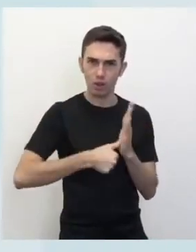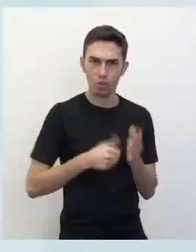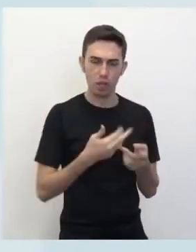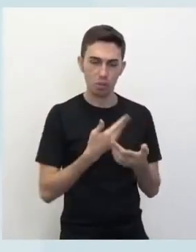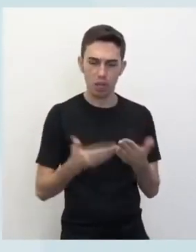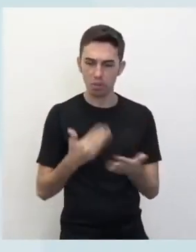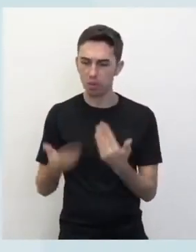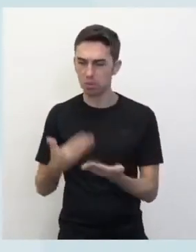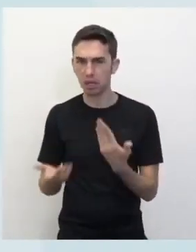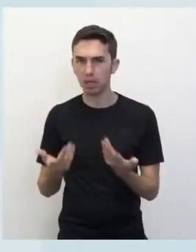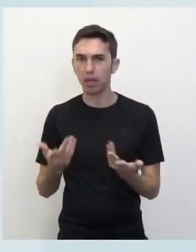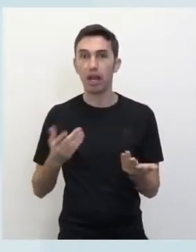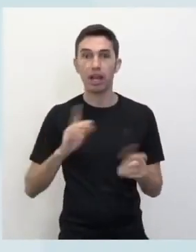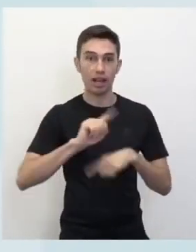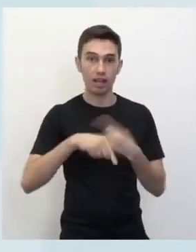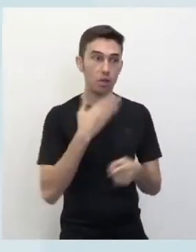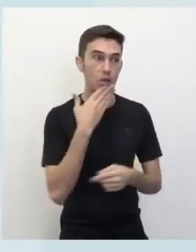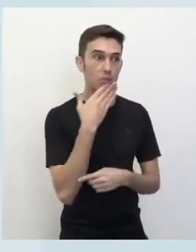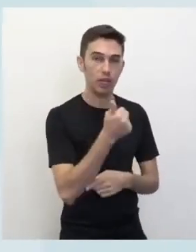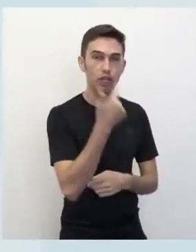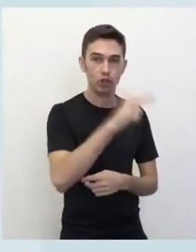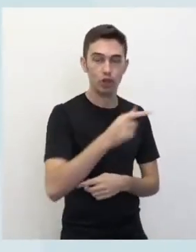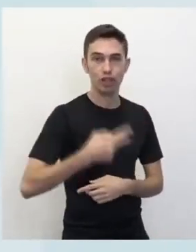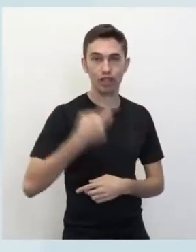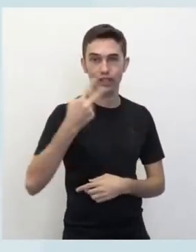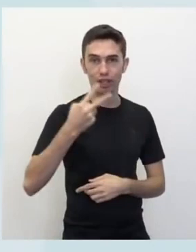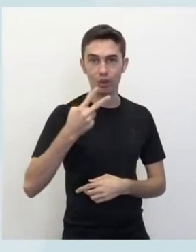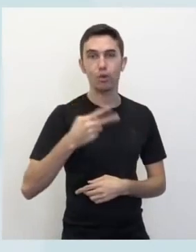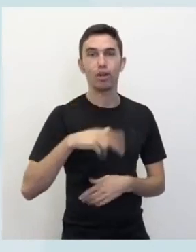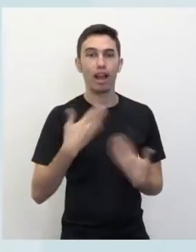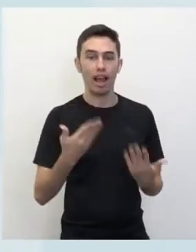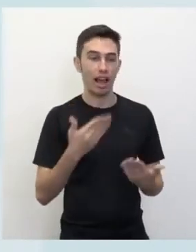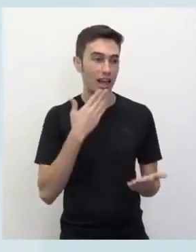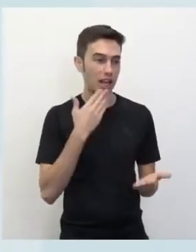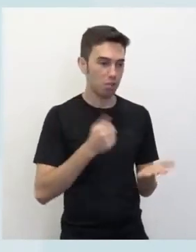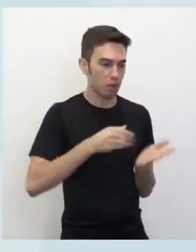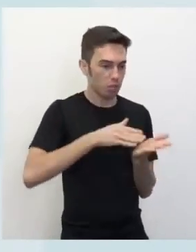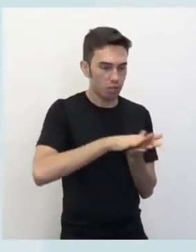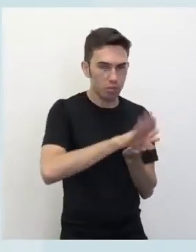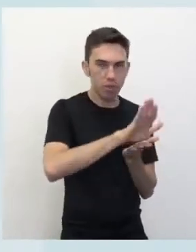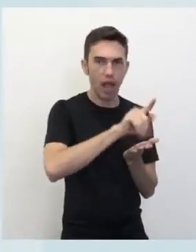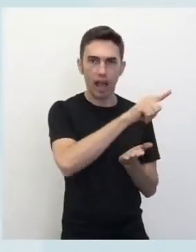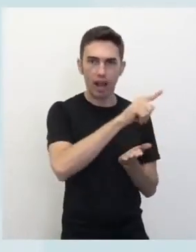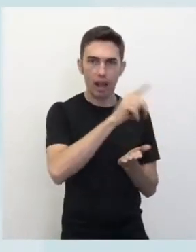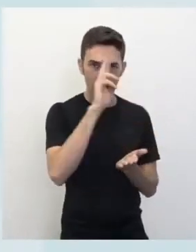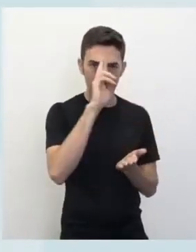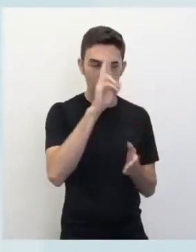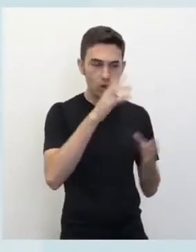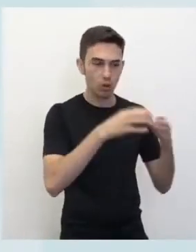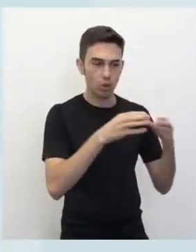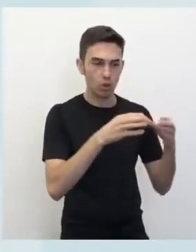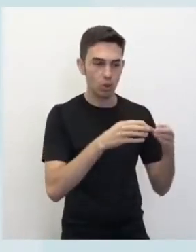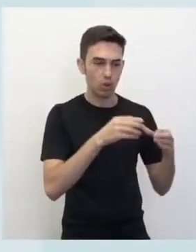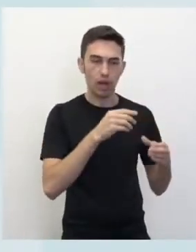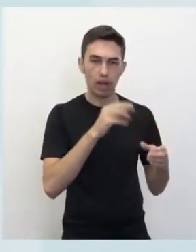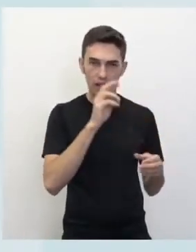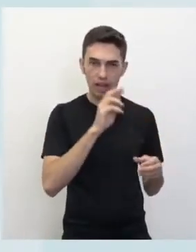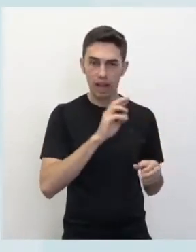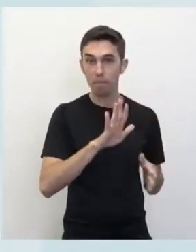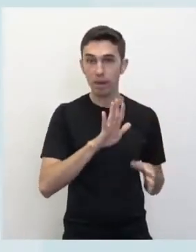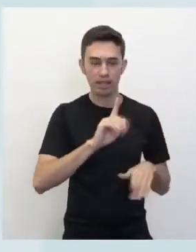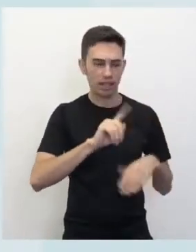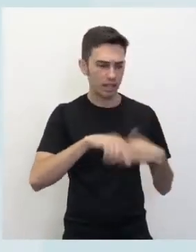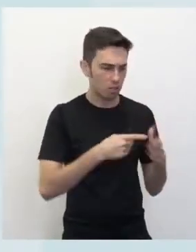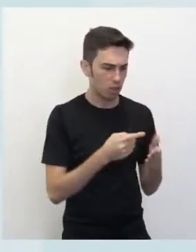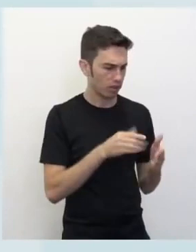CPF e foi pedir a segunda via, quando o documento é impresso novamente pelo órgão responsável. No entanto,